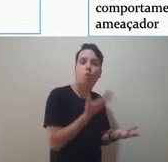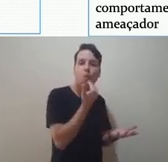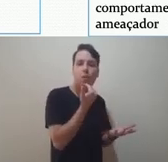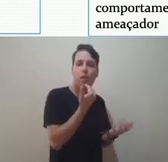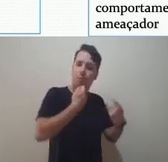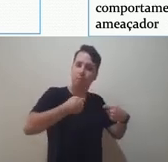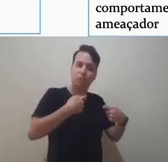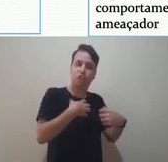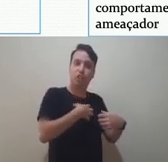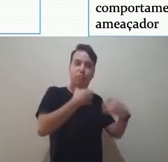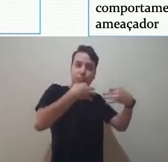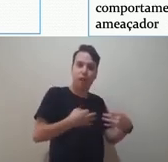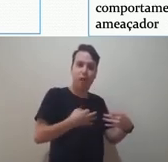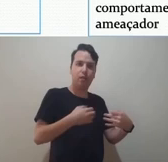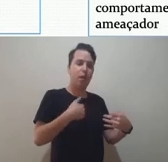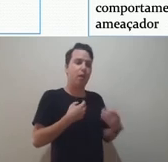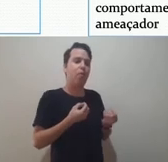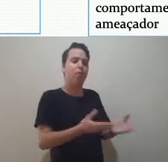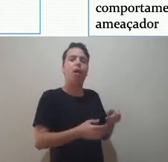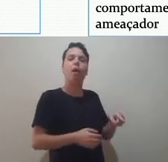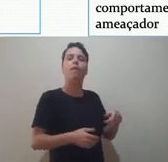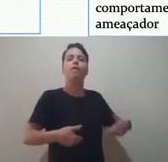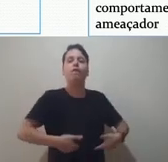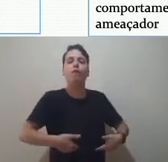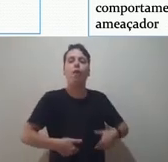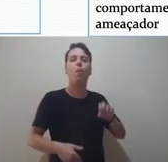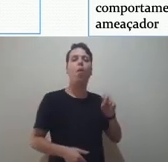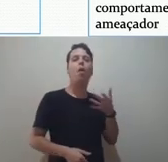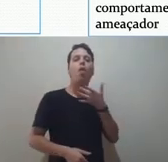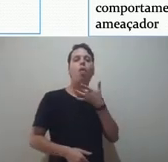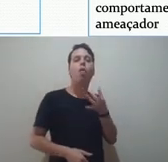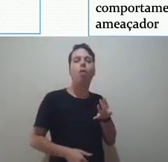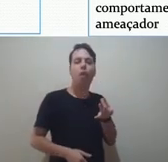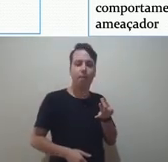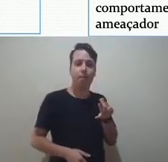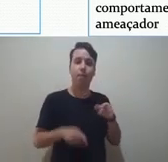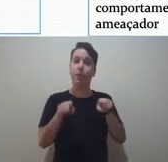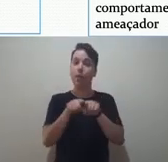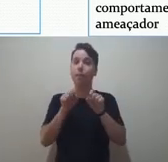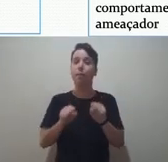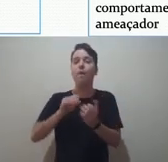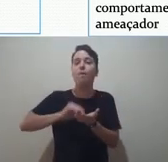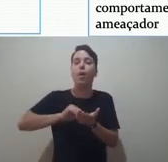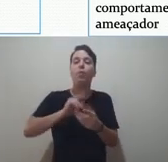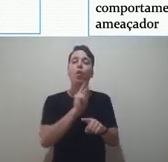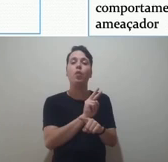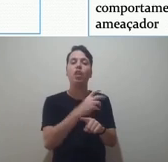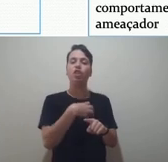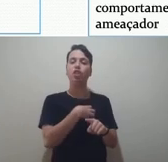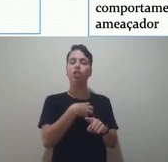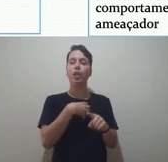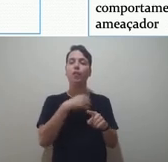alimentar o animal de forma suficiente, ou seja, deixar ele passar fome ou sede. E também pode